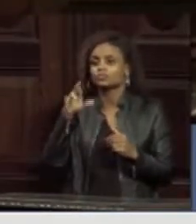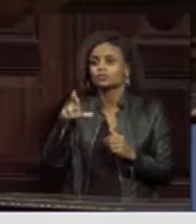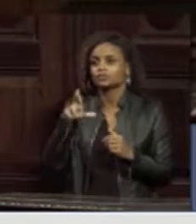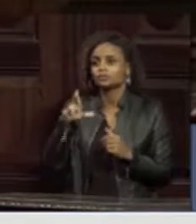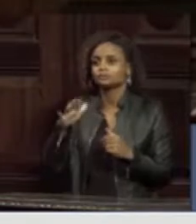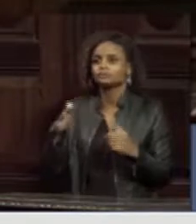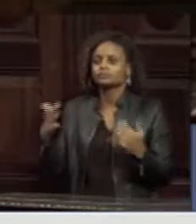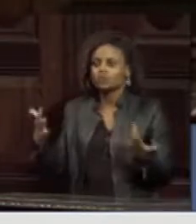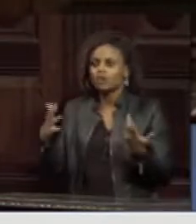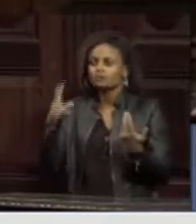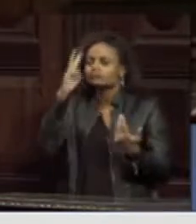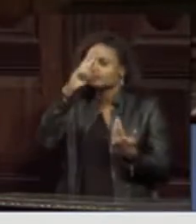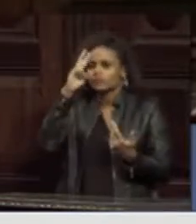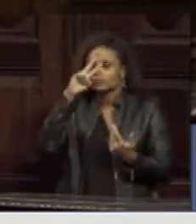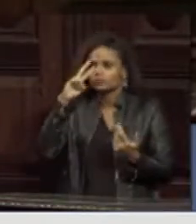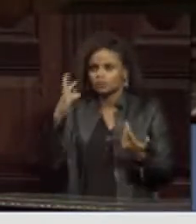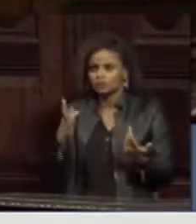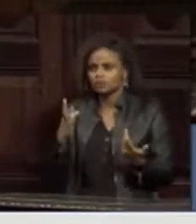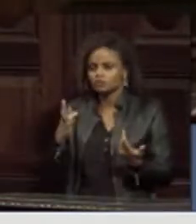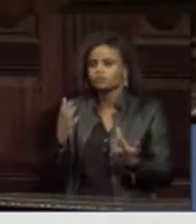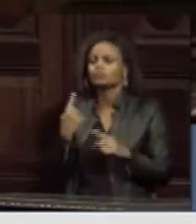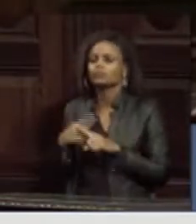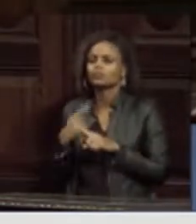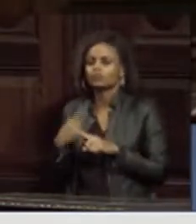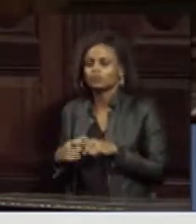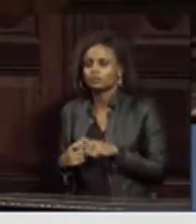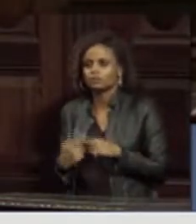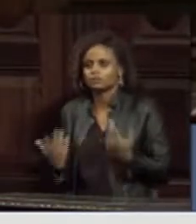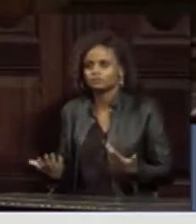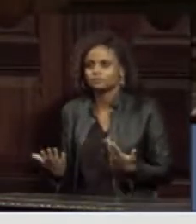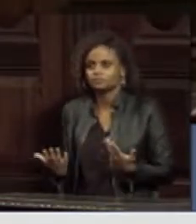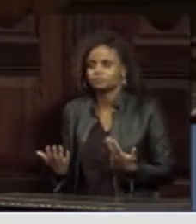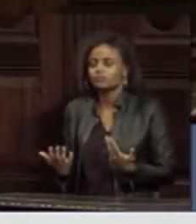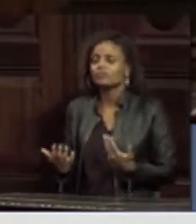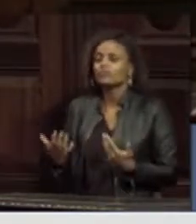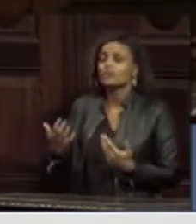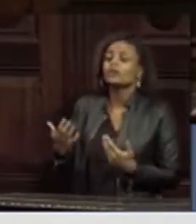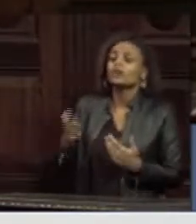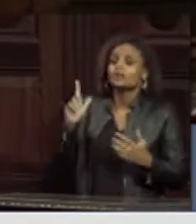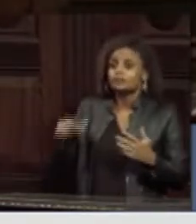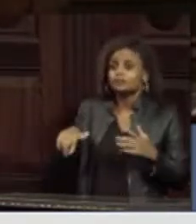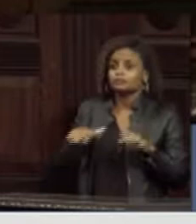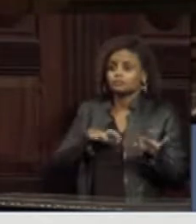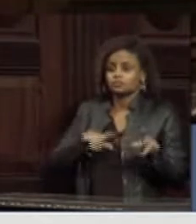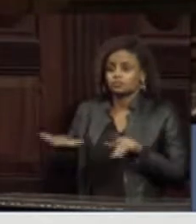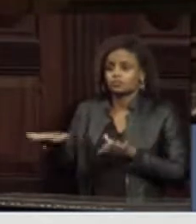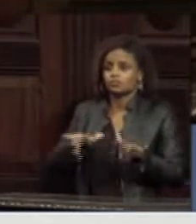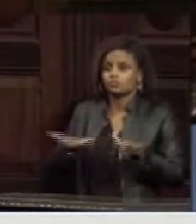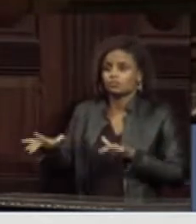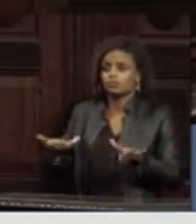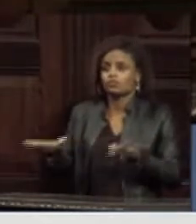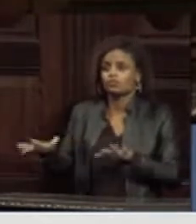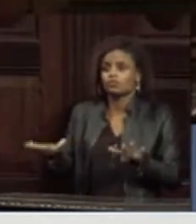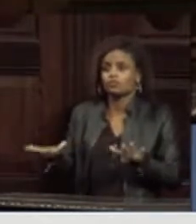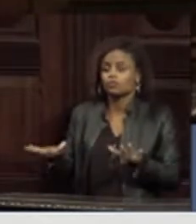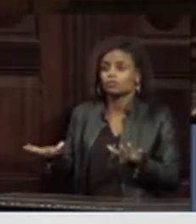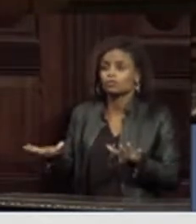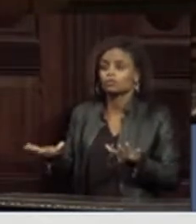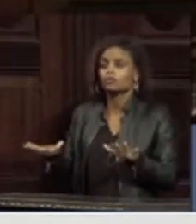Estou relembrando isso porque foi um movimento de caráter